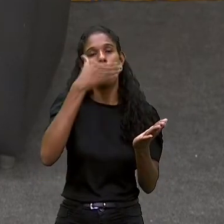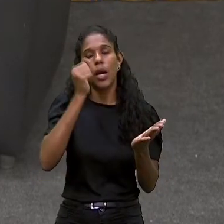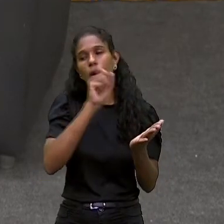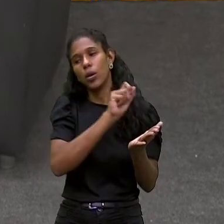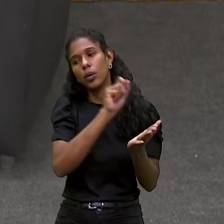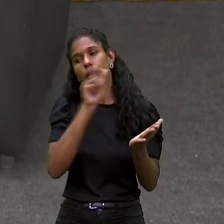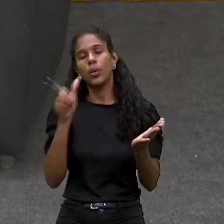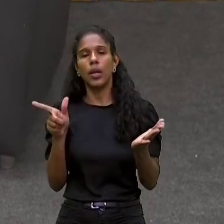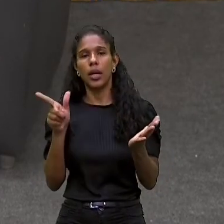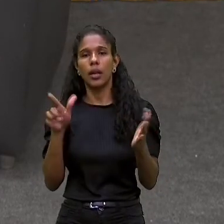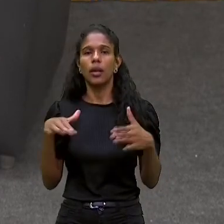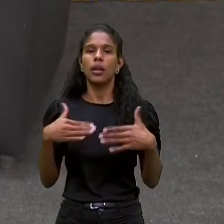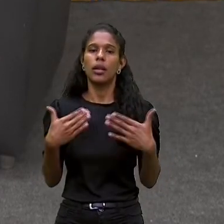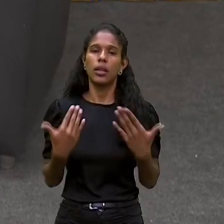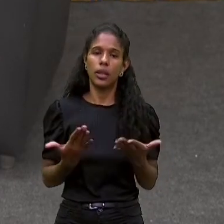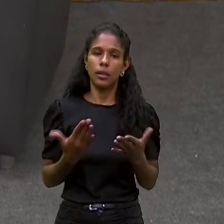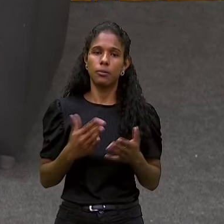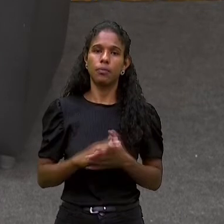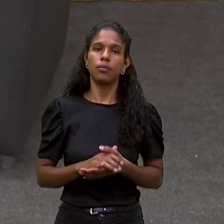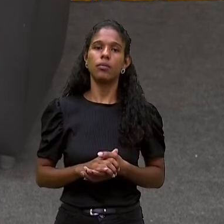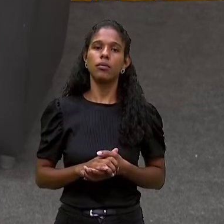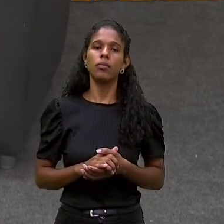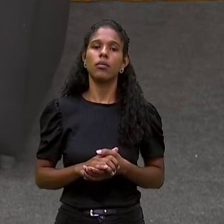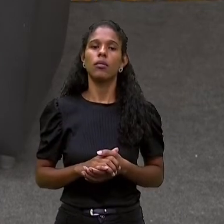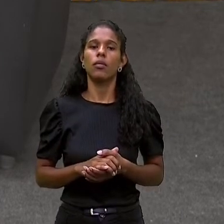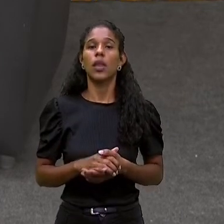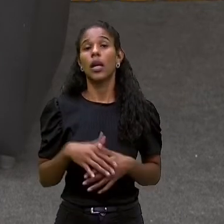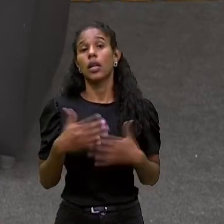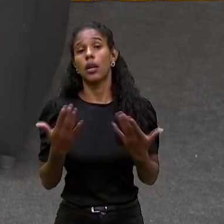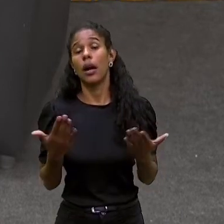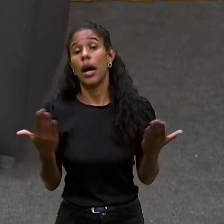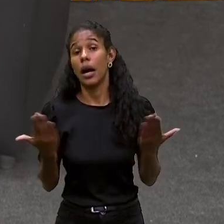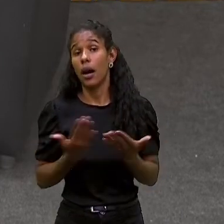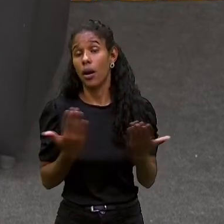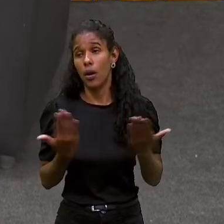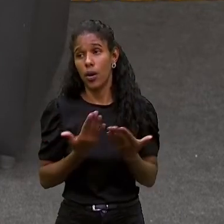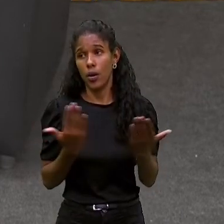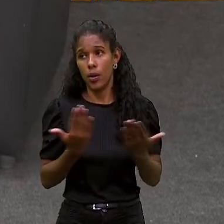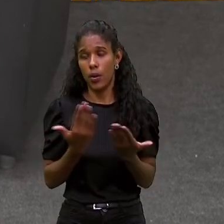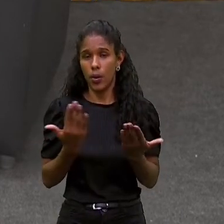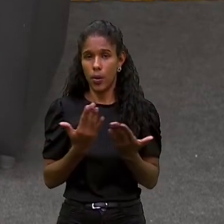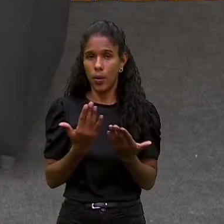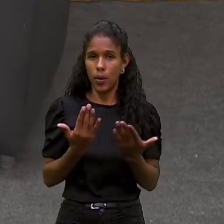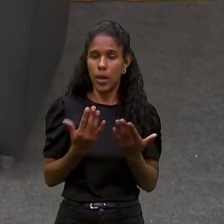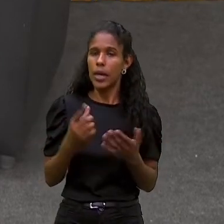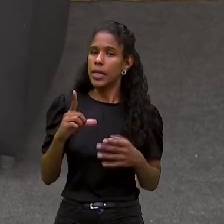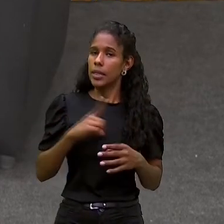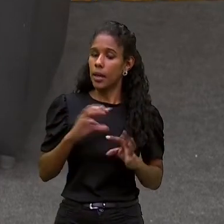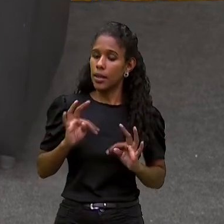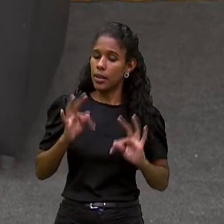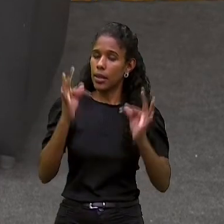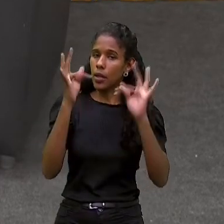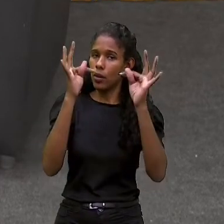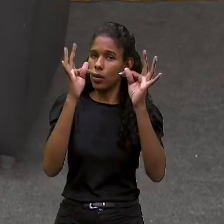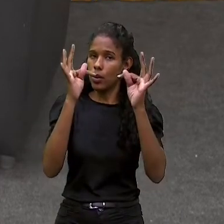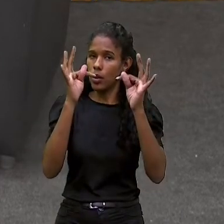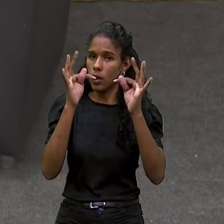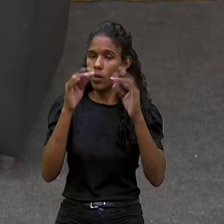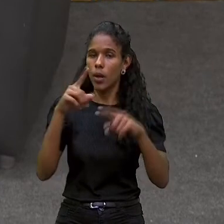ainda nesses aparelhos próprios para leitura, tá? Essa pesquisa foi baseada em computador, em tablet